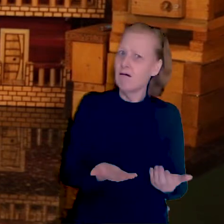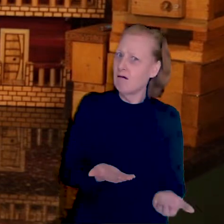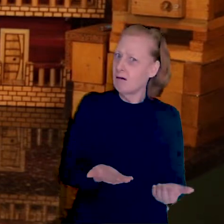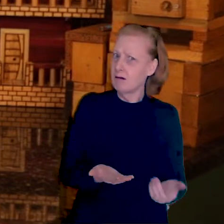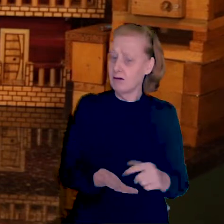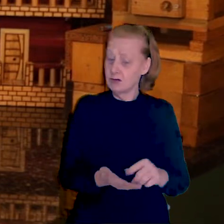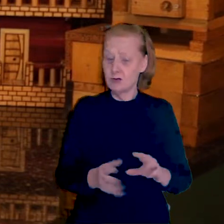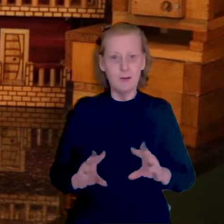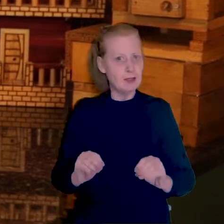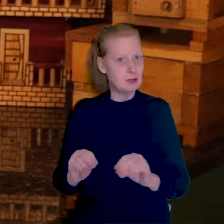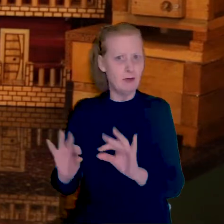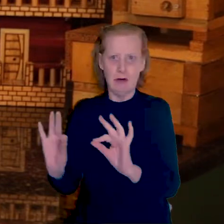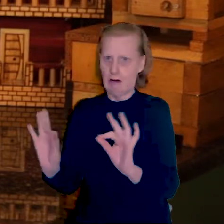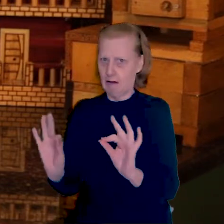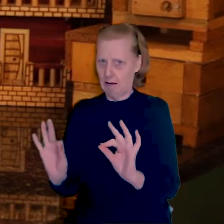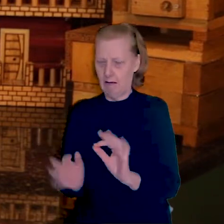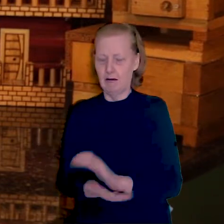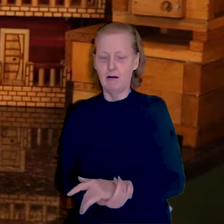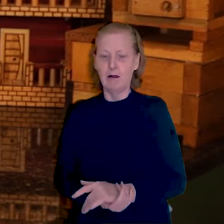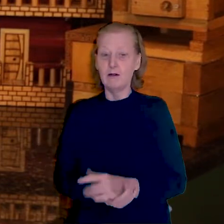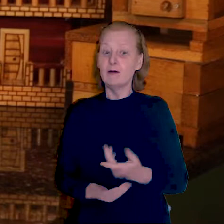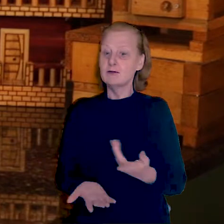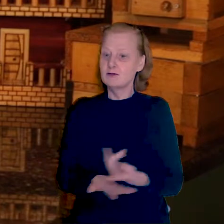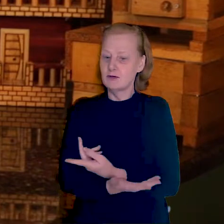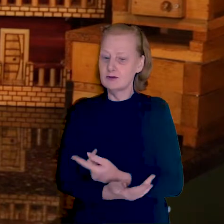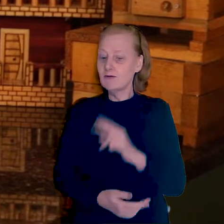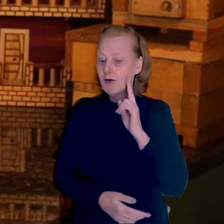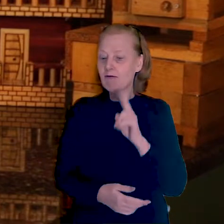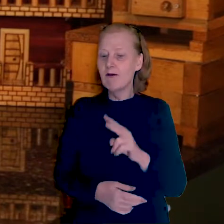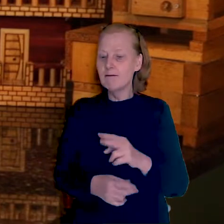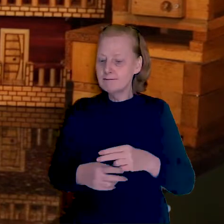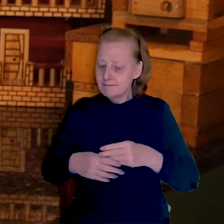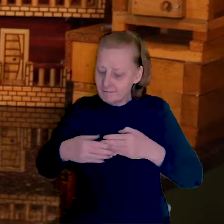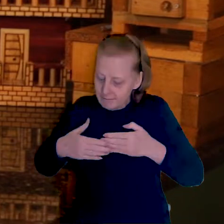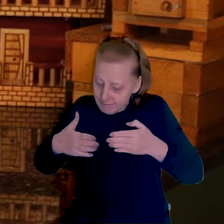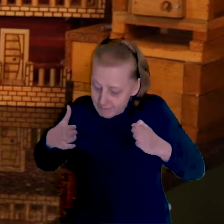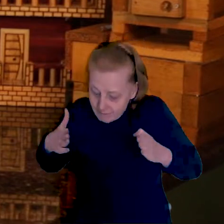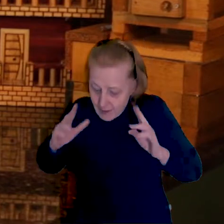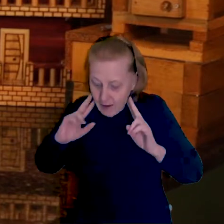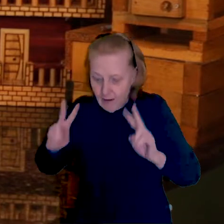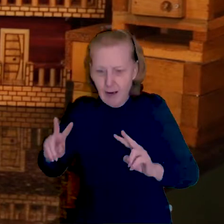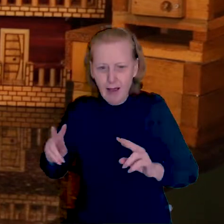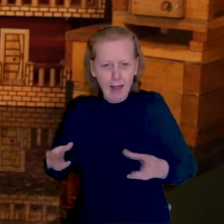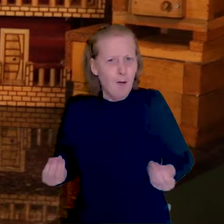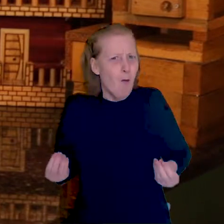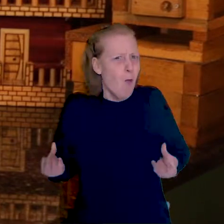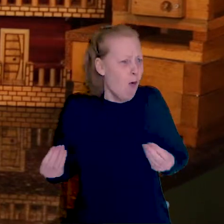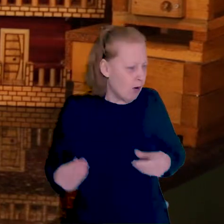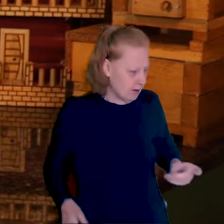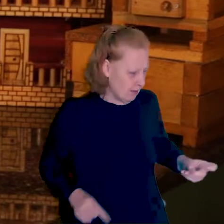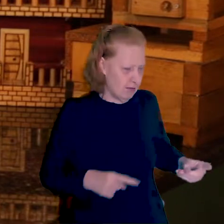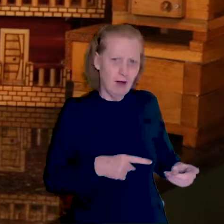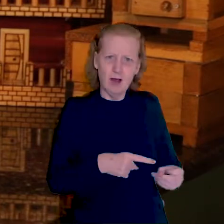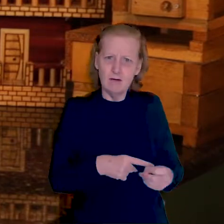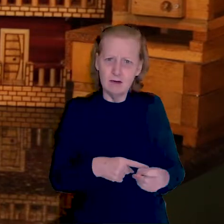retirada. Então abrimos a isca e verificamos que ela está infestada de fuorídeo,